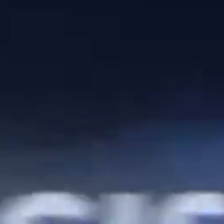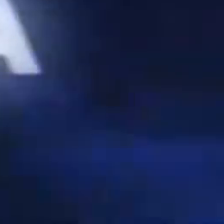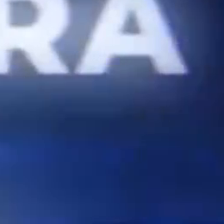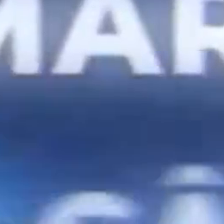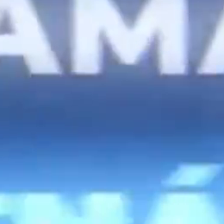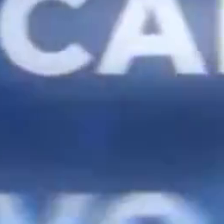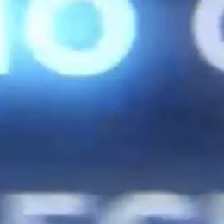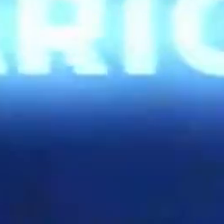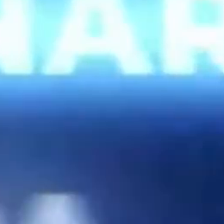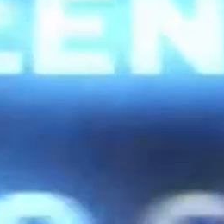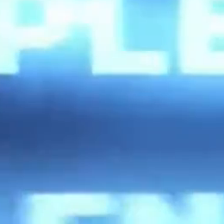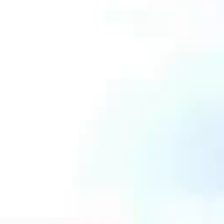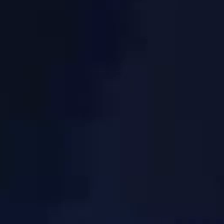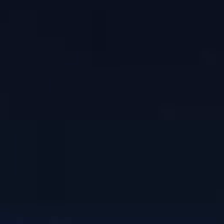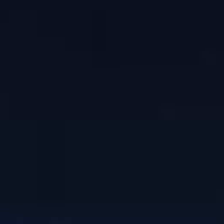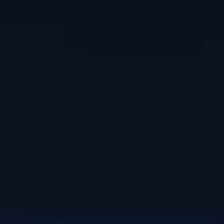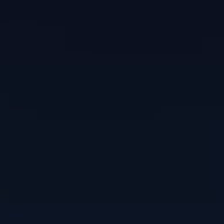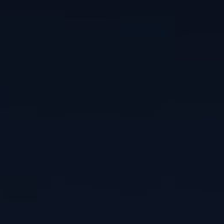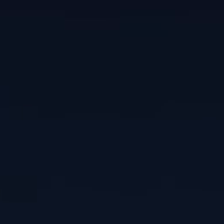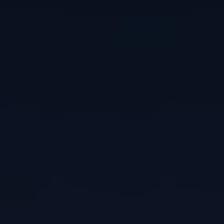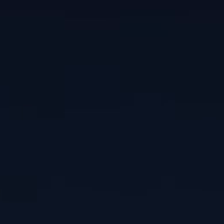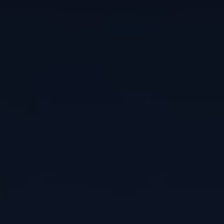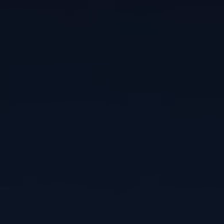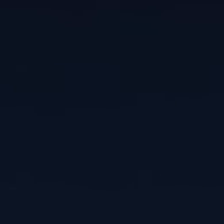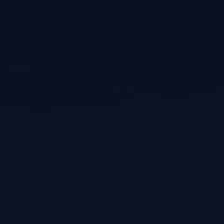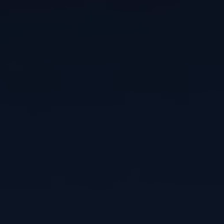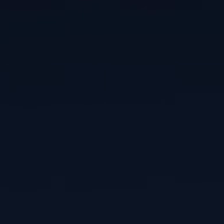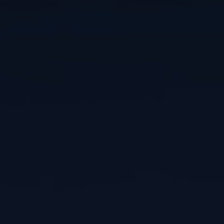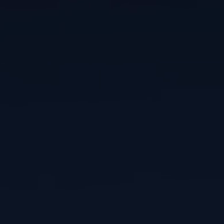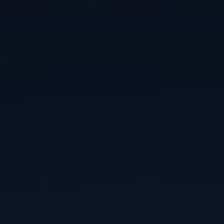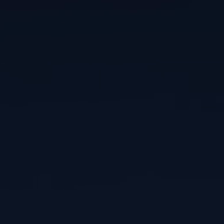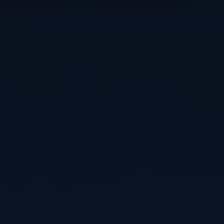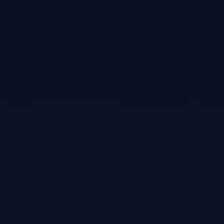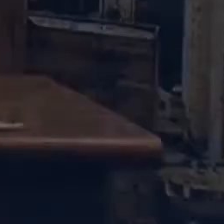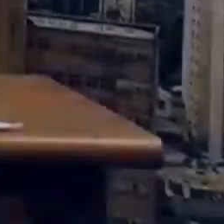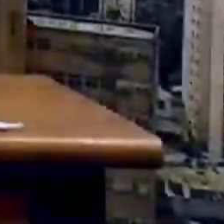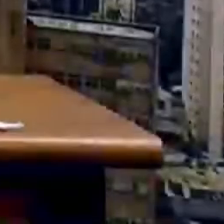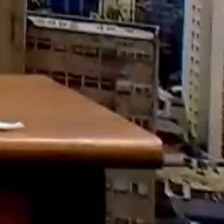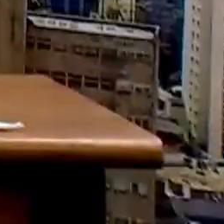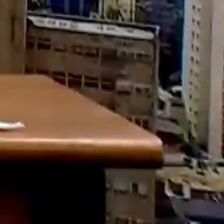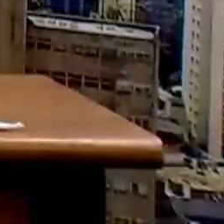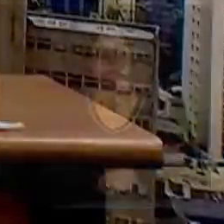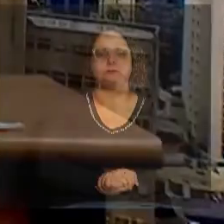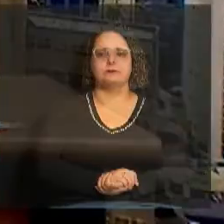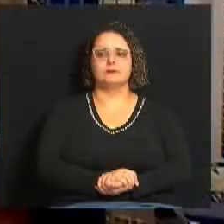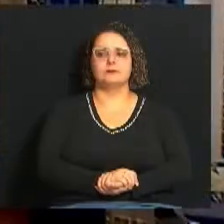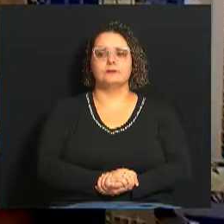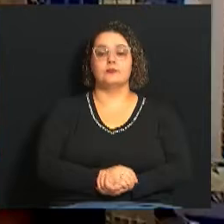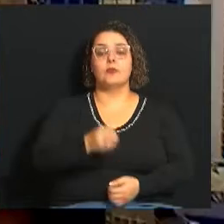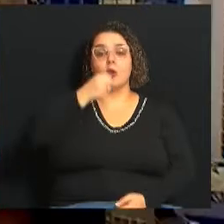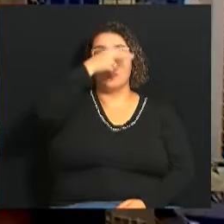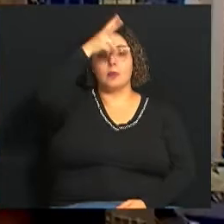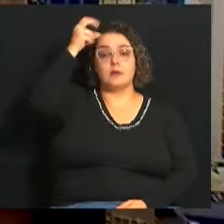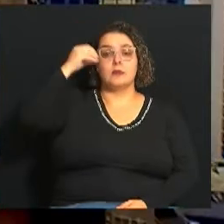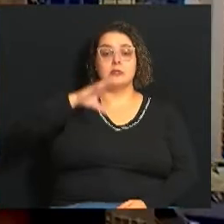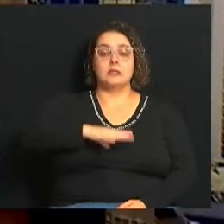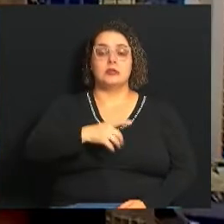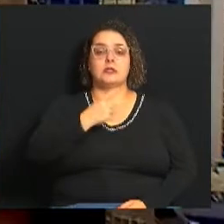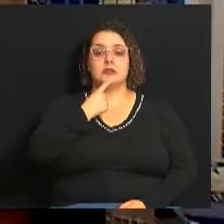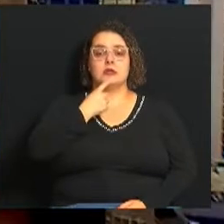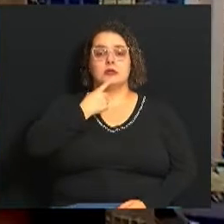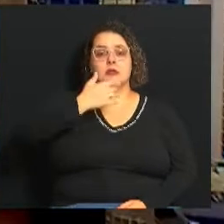O O prefeito de Campinas, Dário